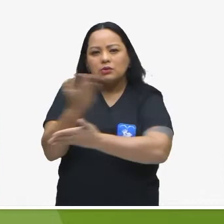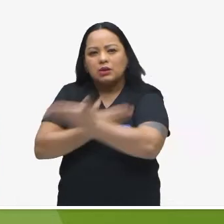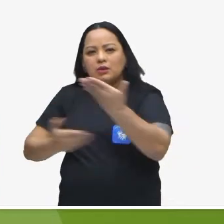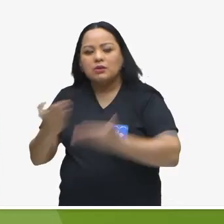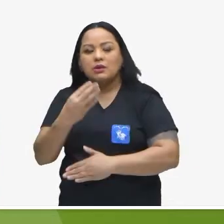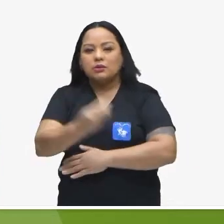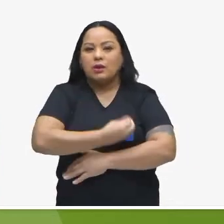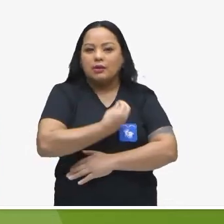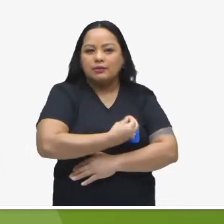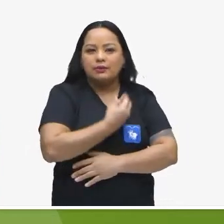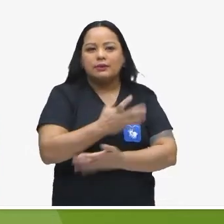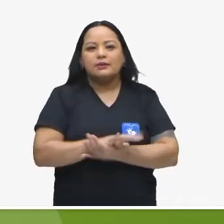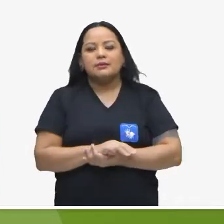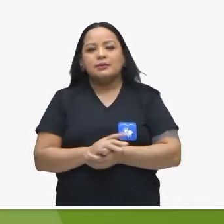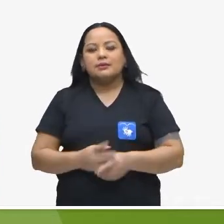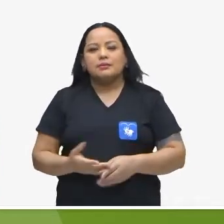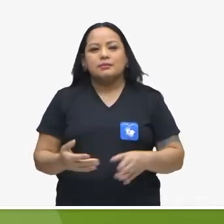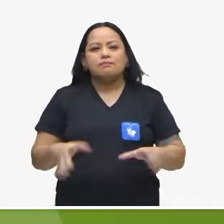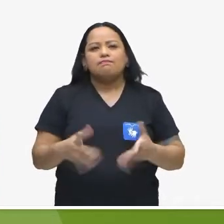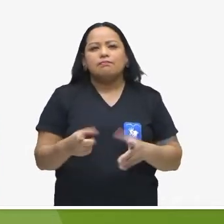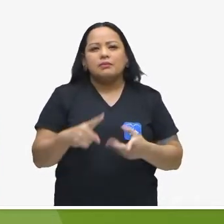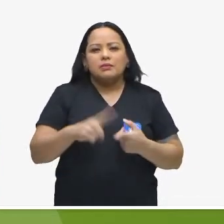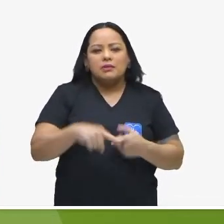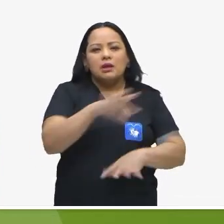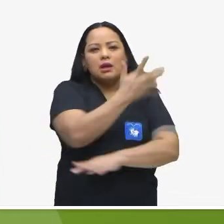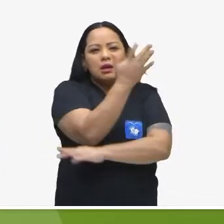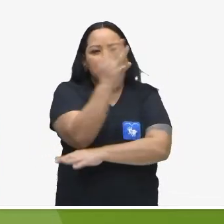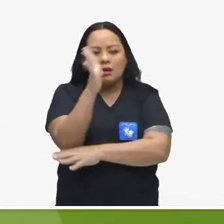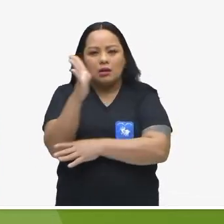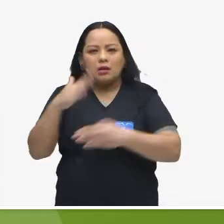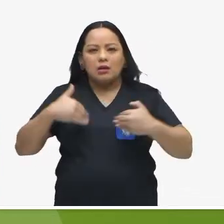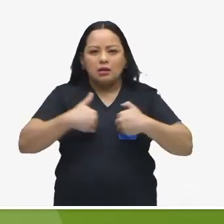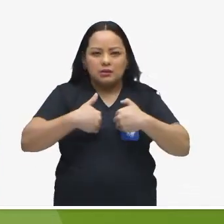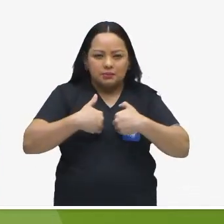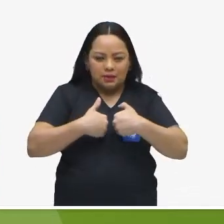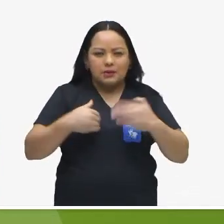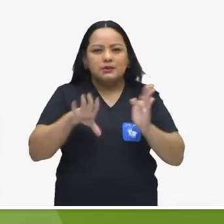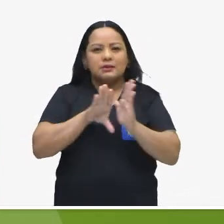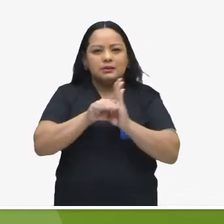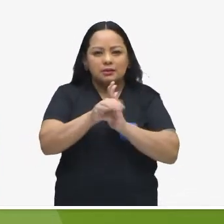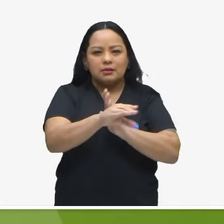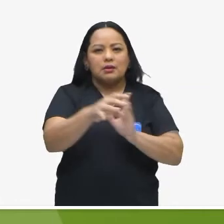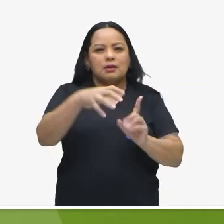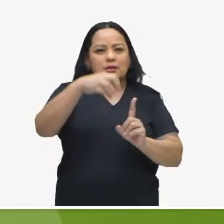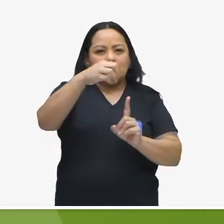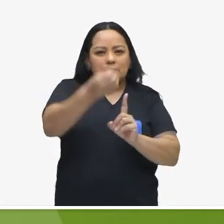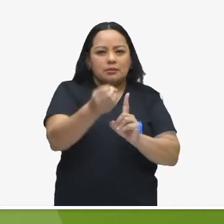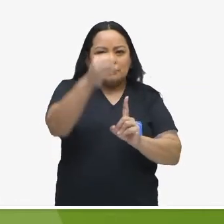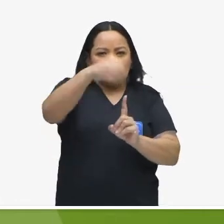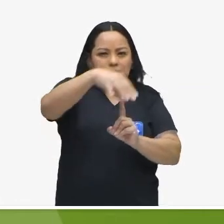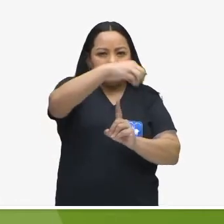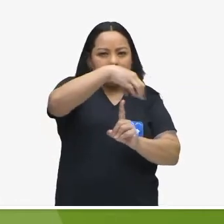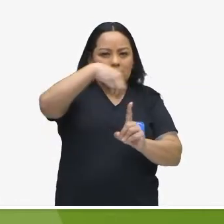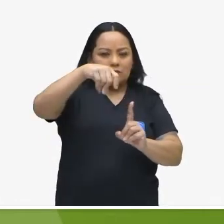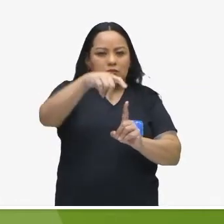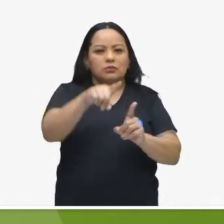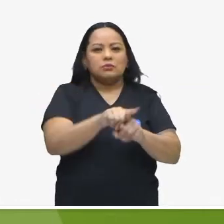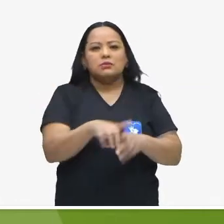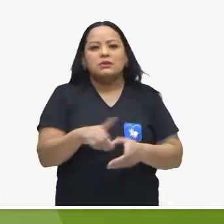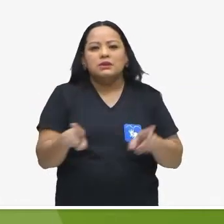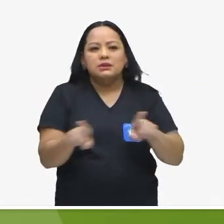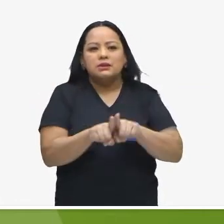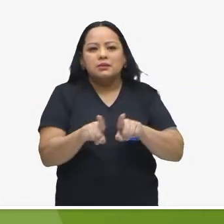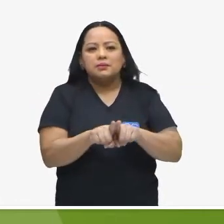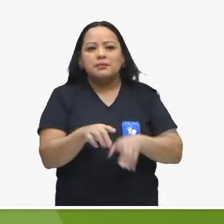vida, né? Inclui plantas, animais, bactérias e fungos, que são todos seres vivos